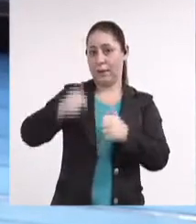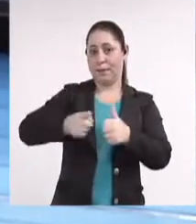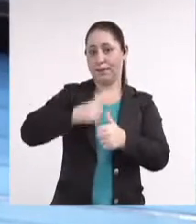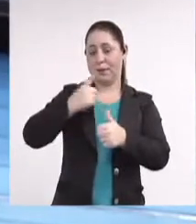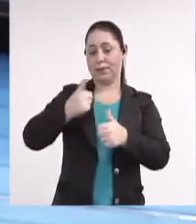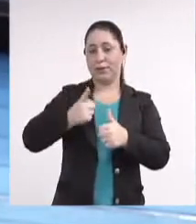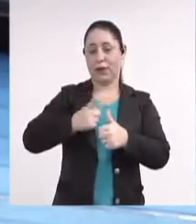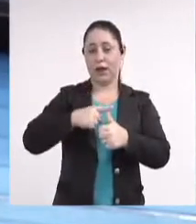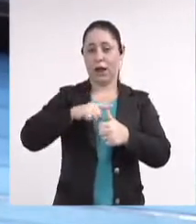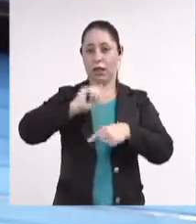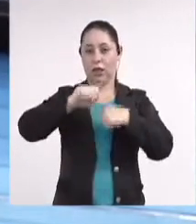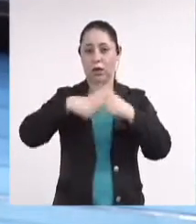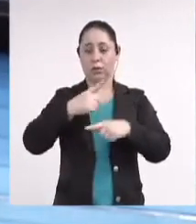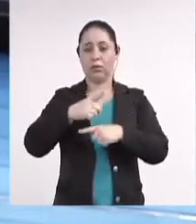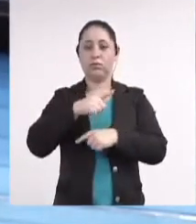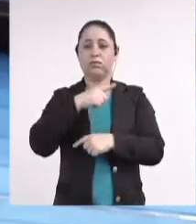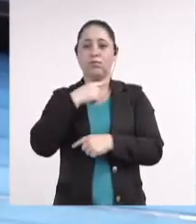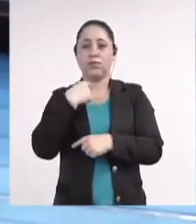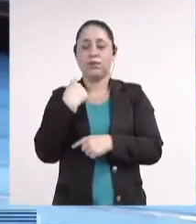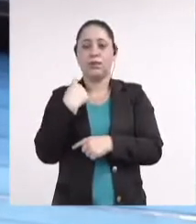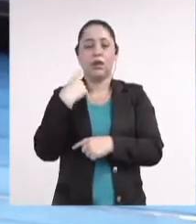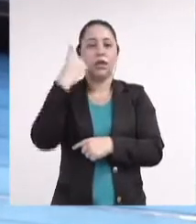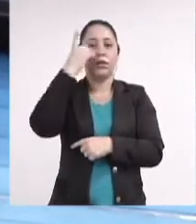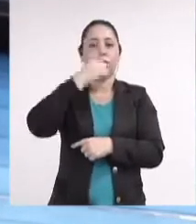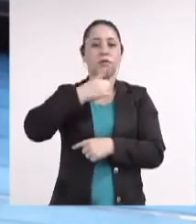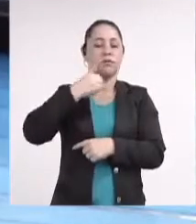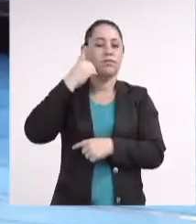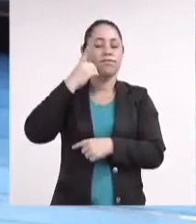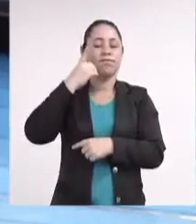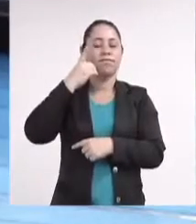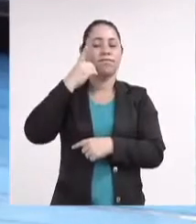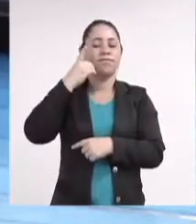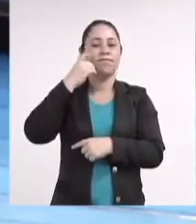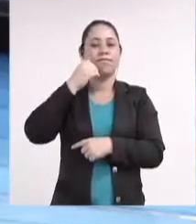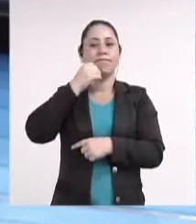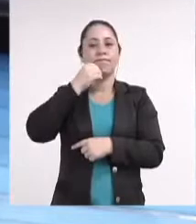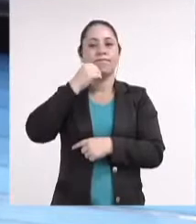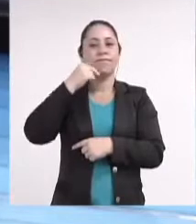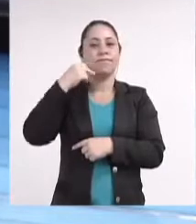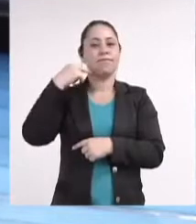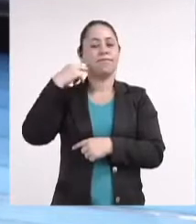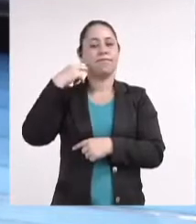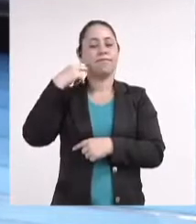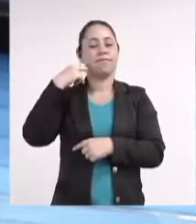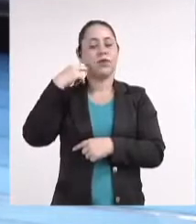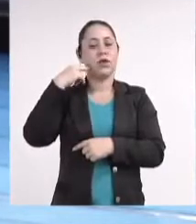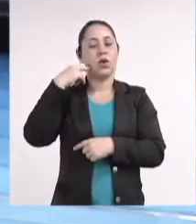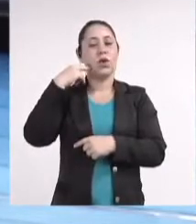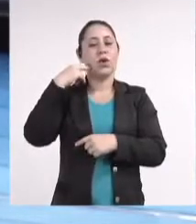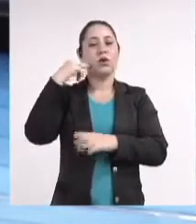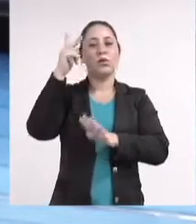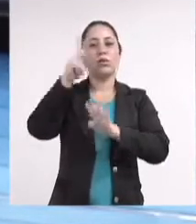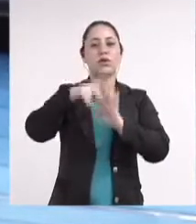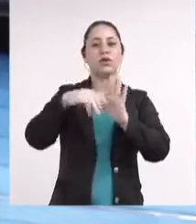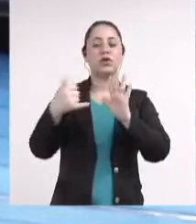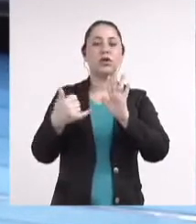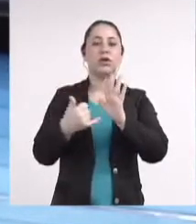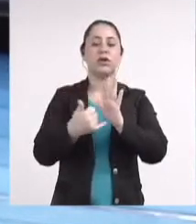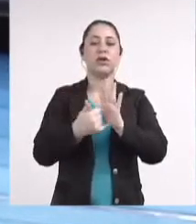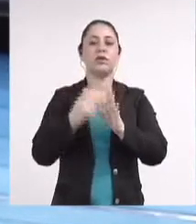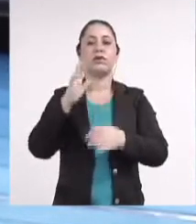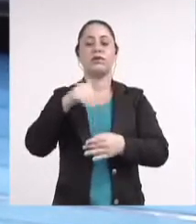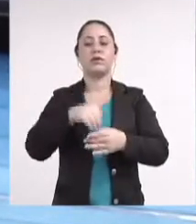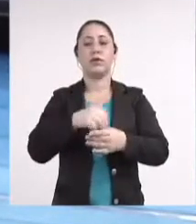após aí o falecimento do deputado Onevan de Matos, do PSDB. Os projetos votados foram o projeto de lei de